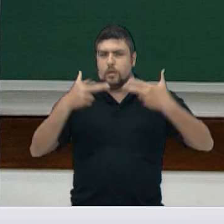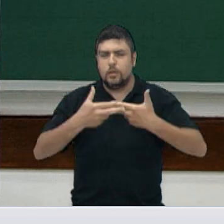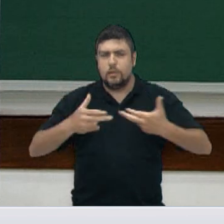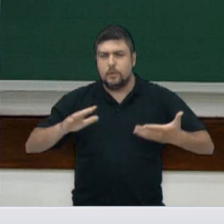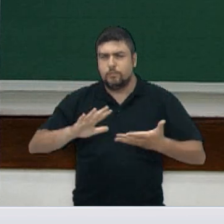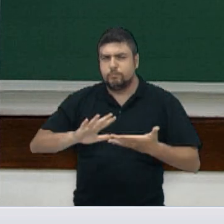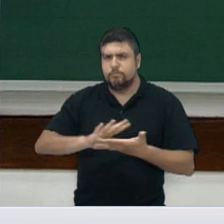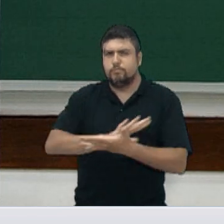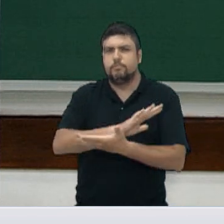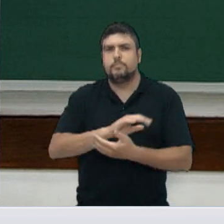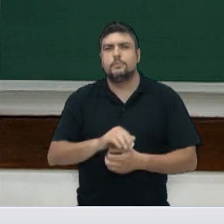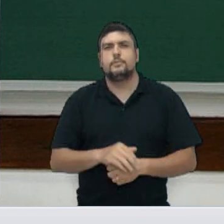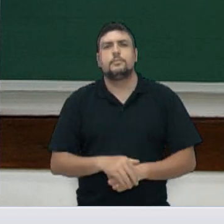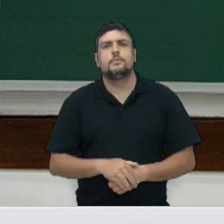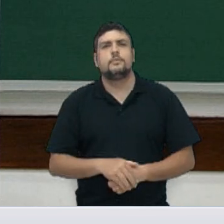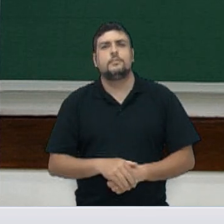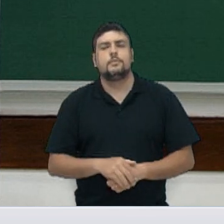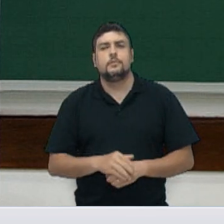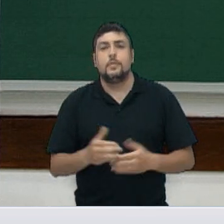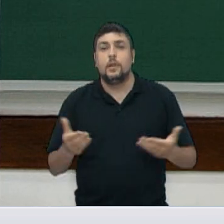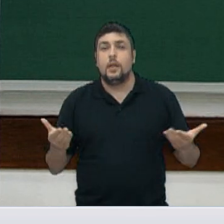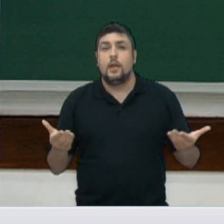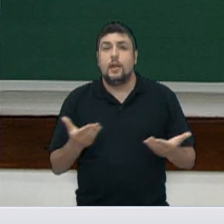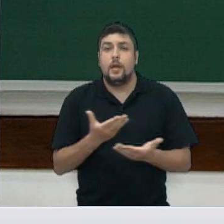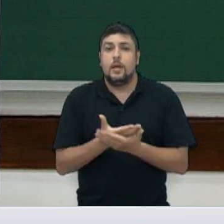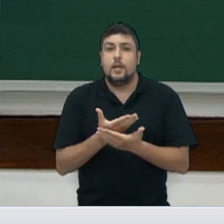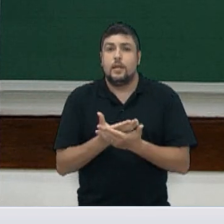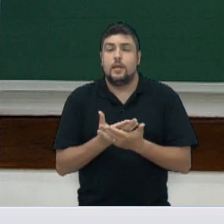certo? Vamos terminando então a nossa aula